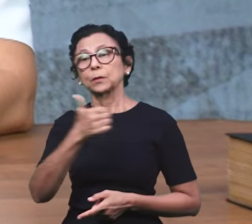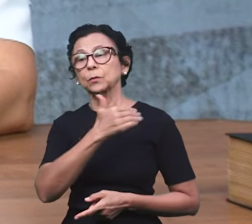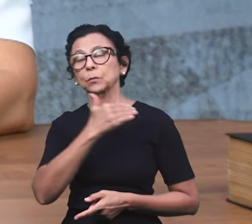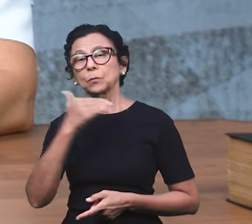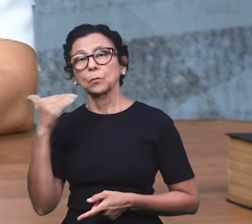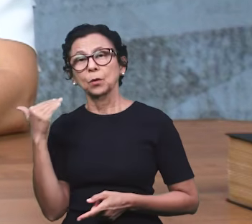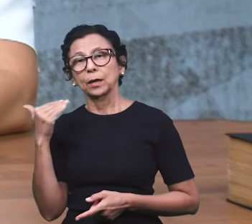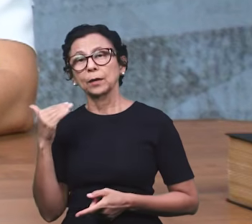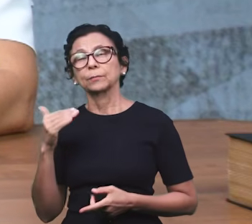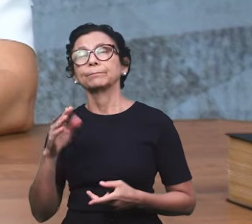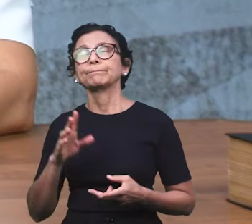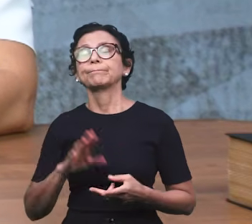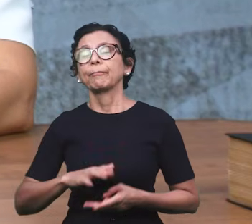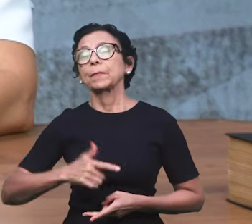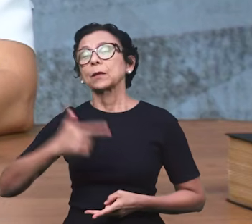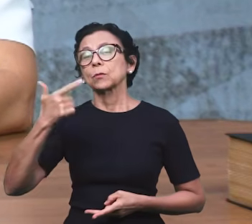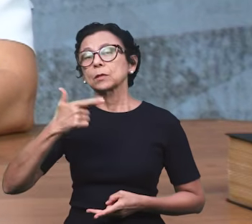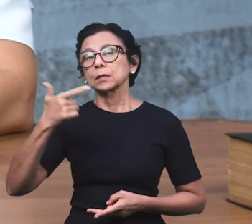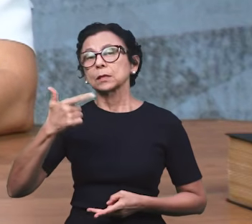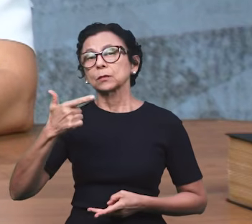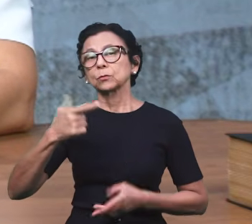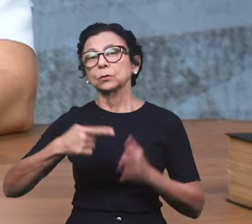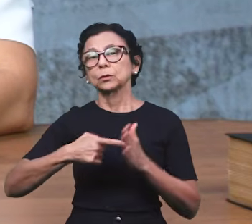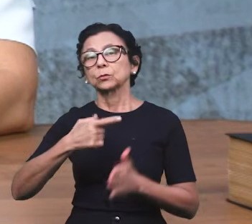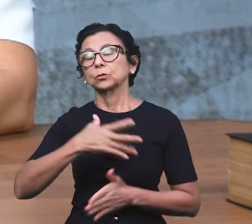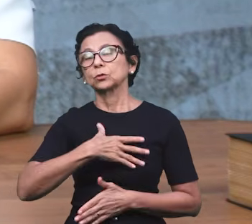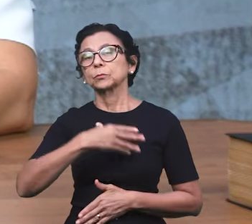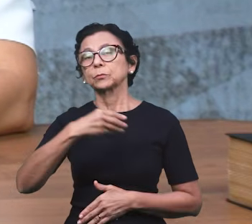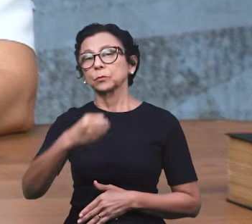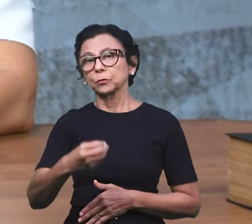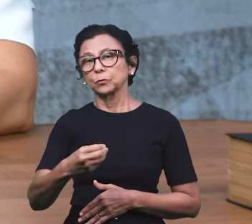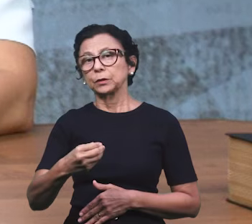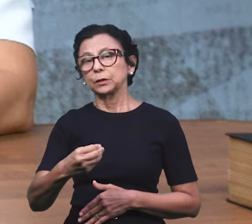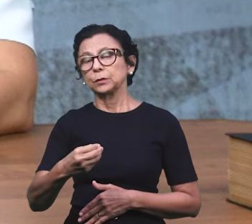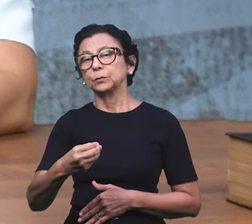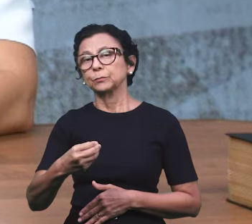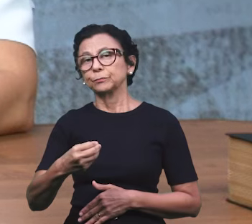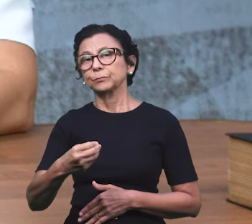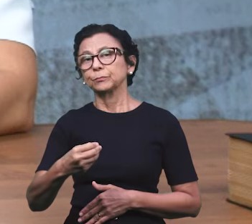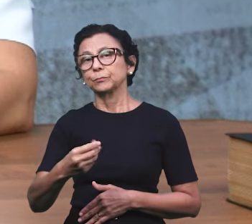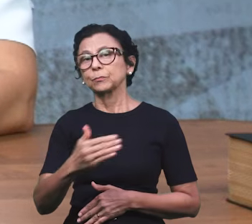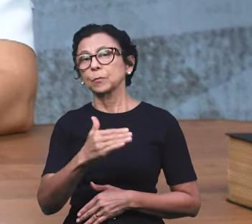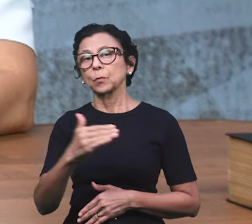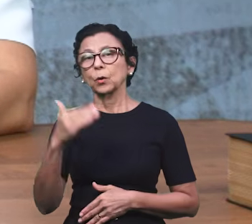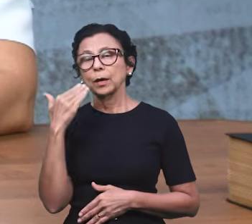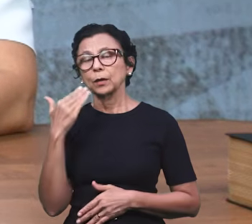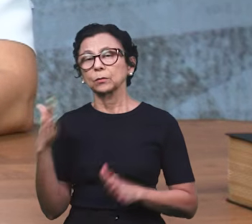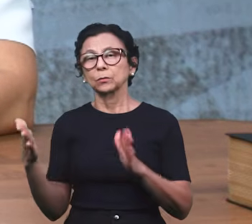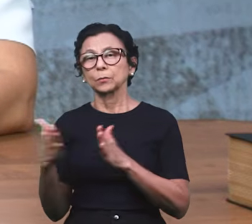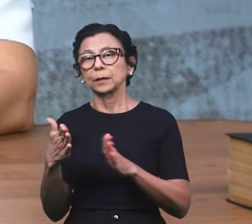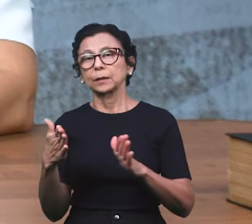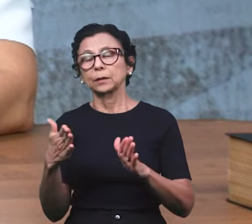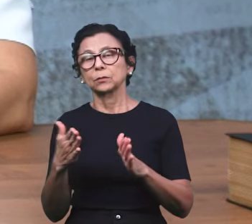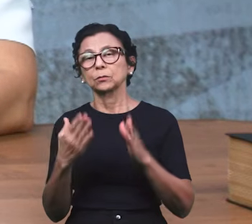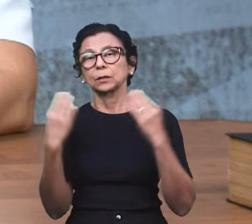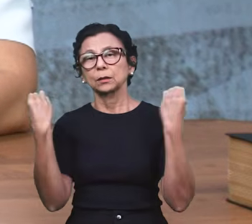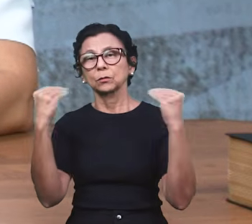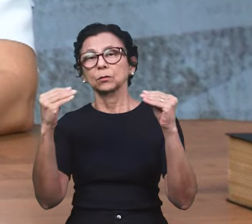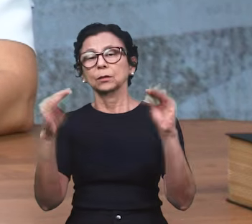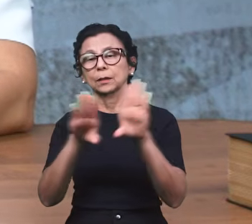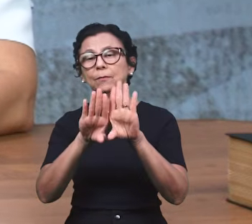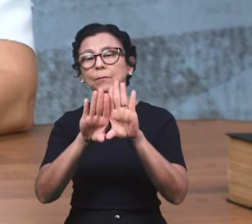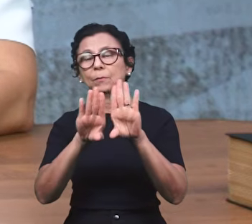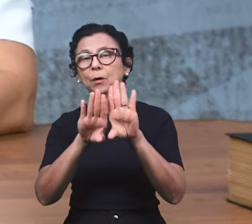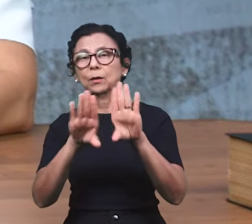E morrendo Segube, seu último, pôs as suas portas, conforme a palavra do Senhor,